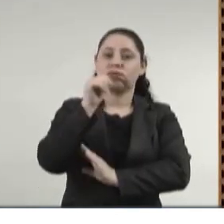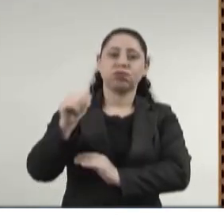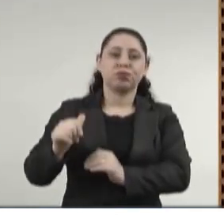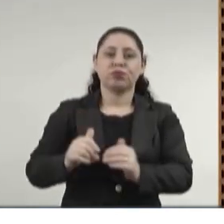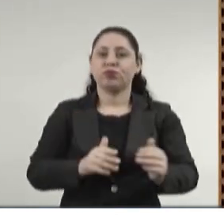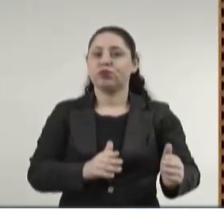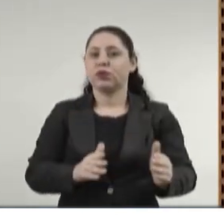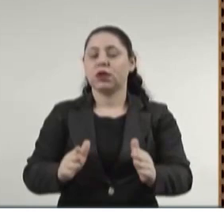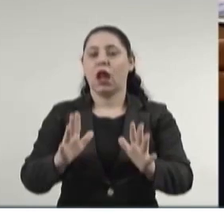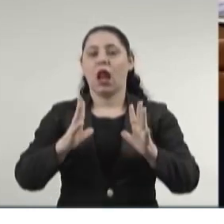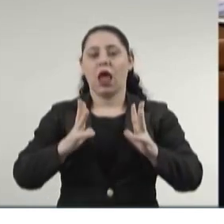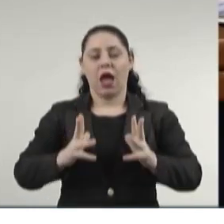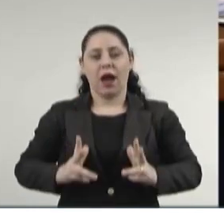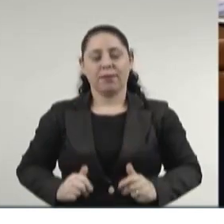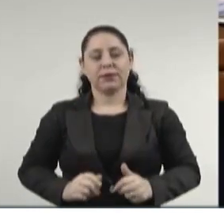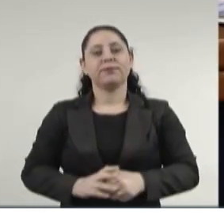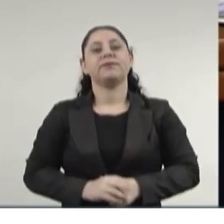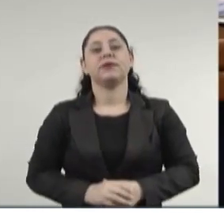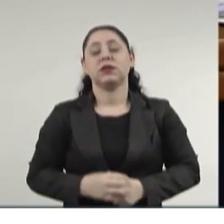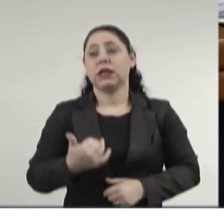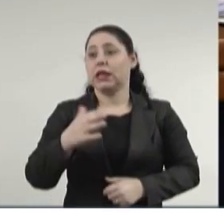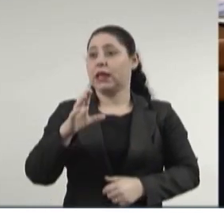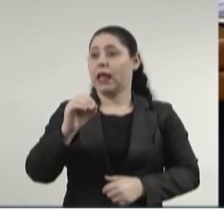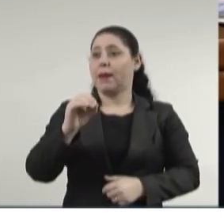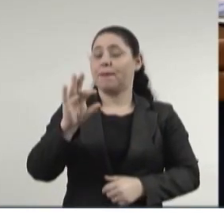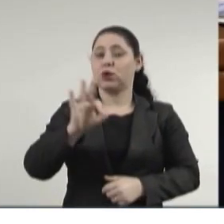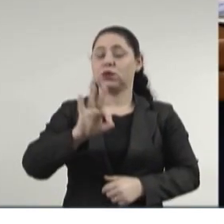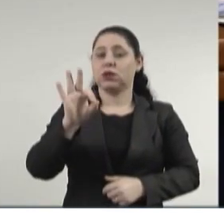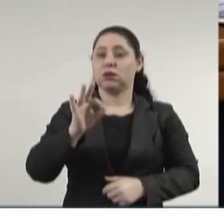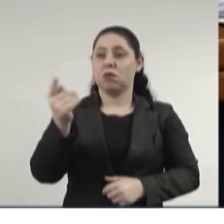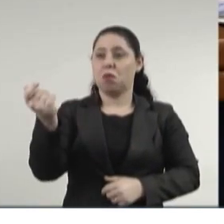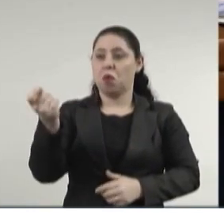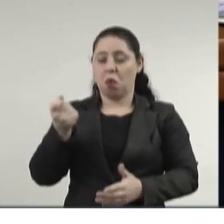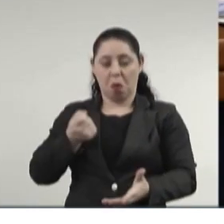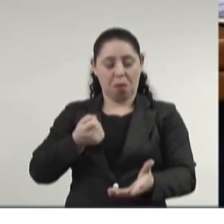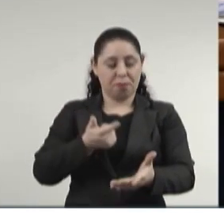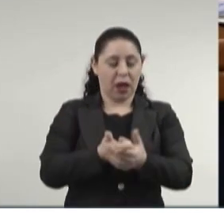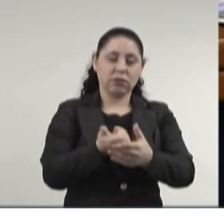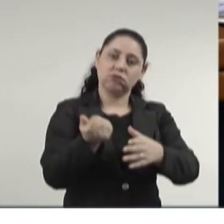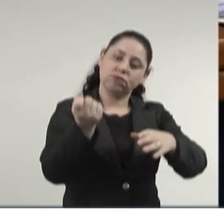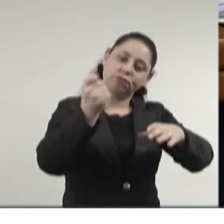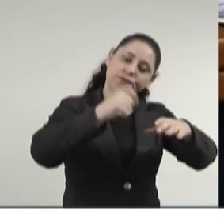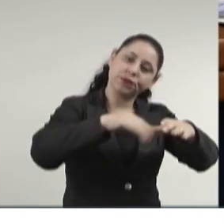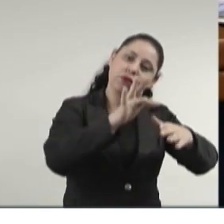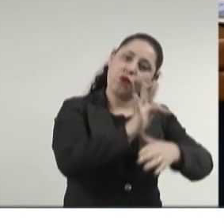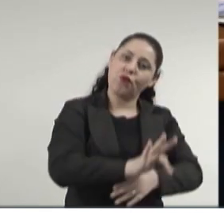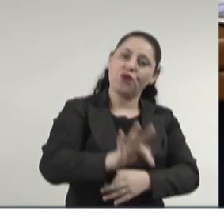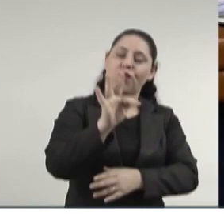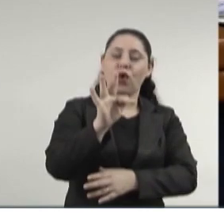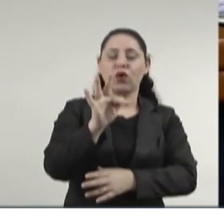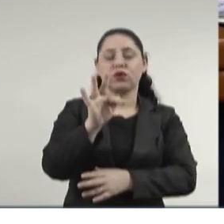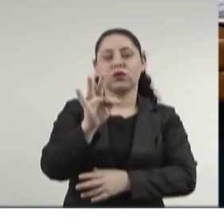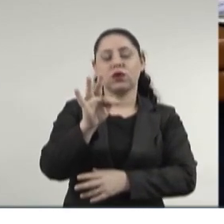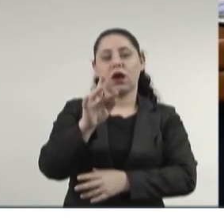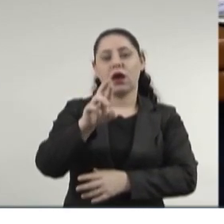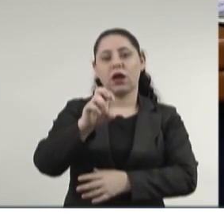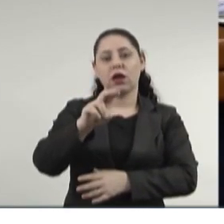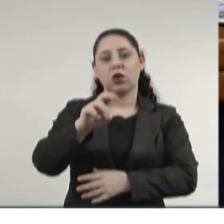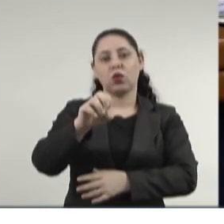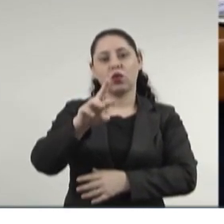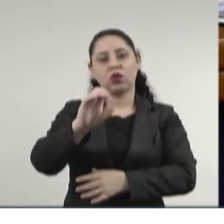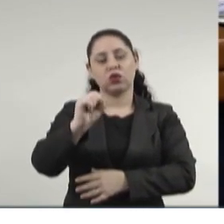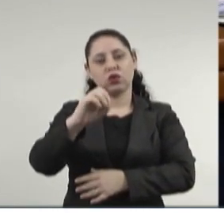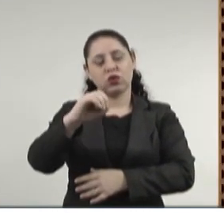água, deputado Zeca, 100% ele vai para o Fundo de Recursos Hídricos em São